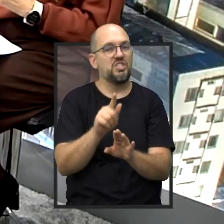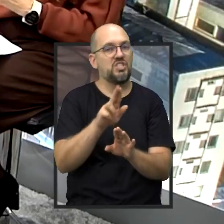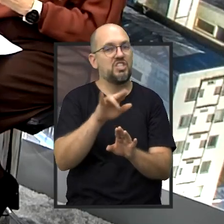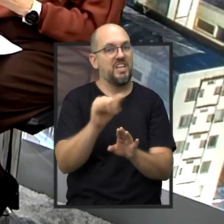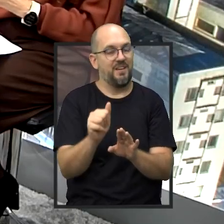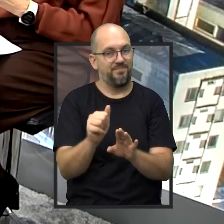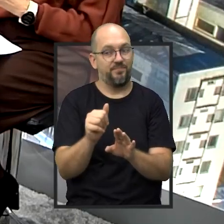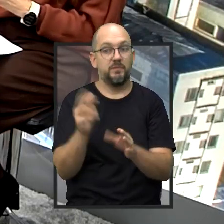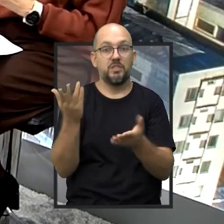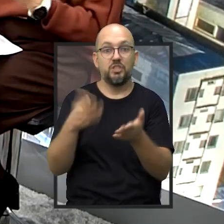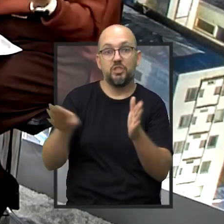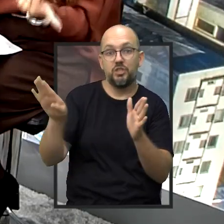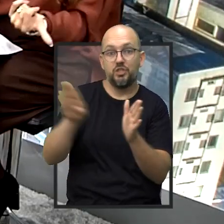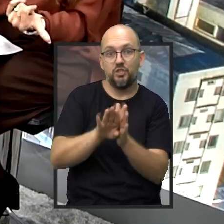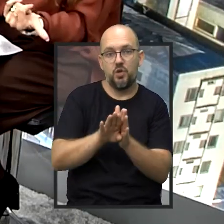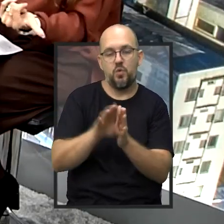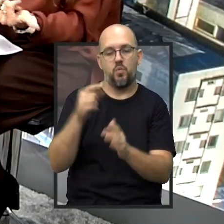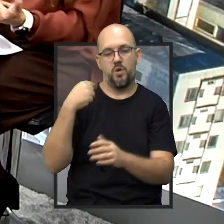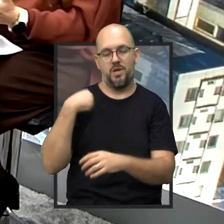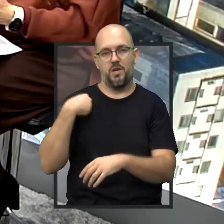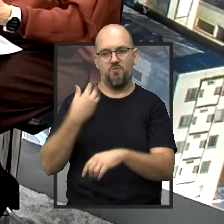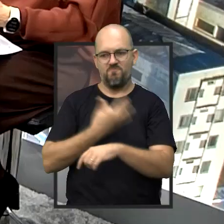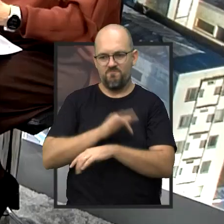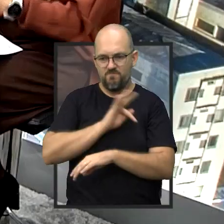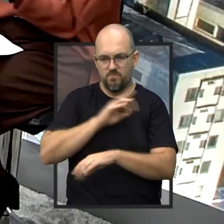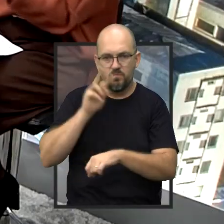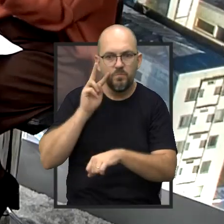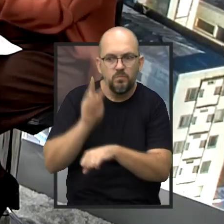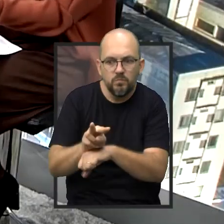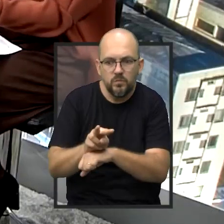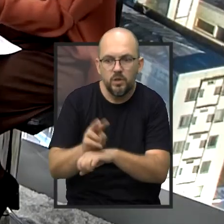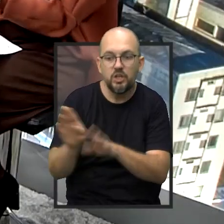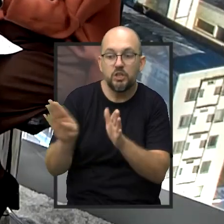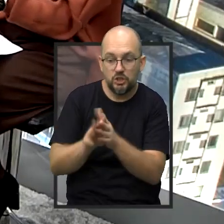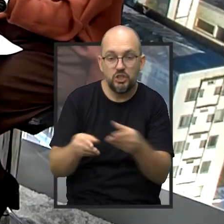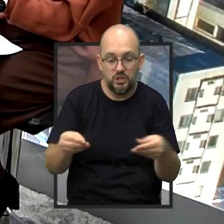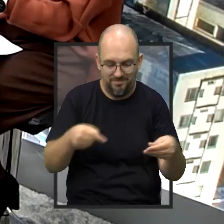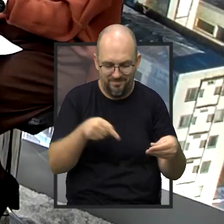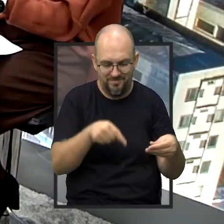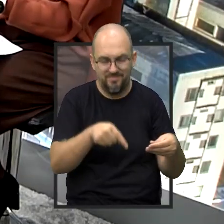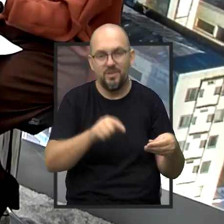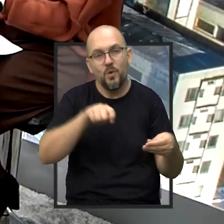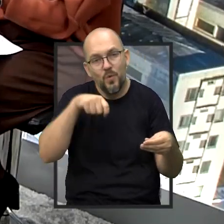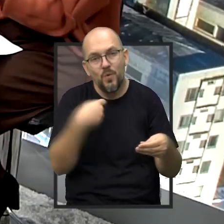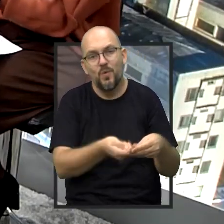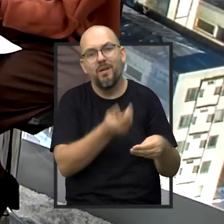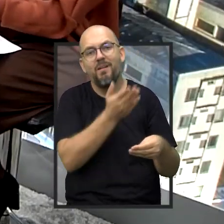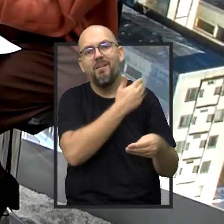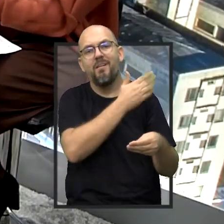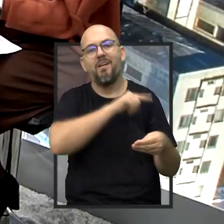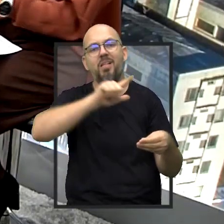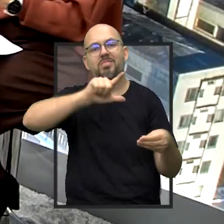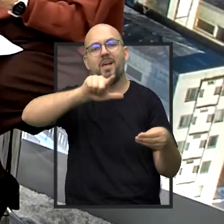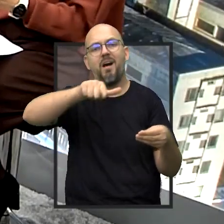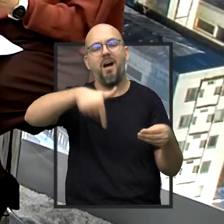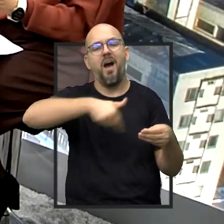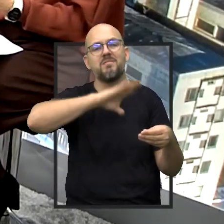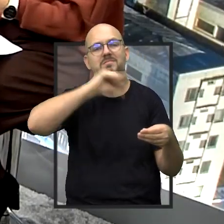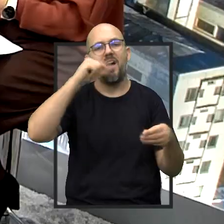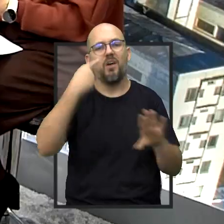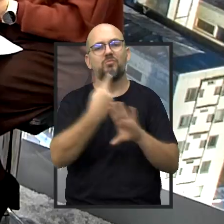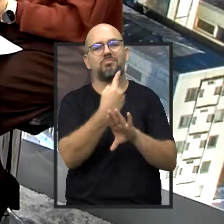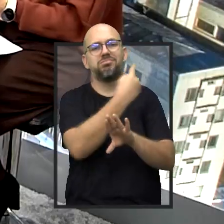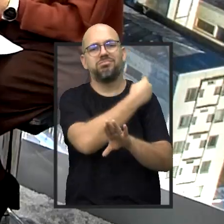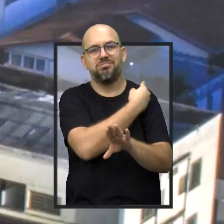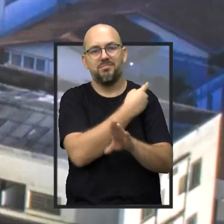Então, essa guia que chegou no dia em que eu fiscalizei, ela já estava em atraso, diríamos assim. Exatamente, e ela já